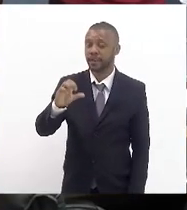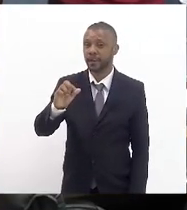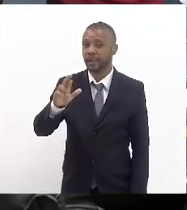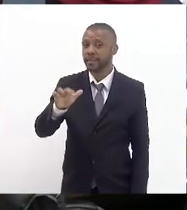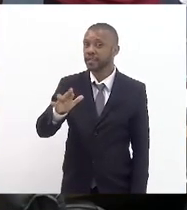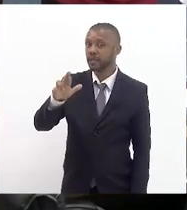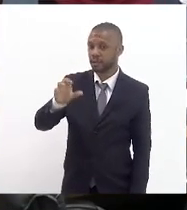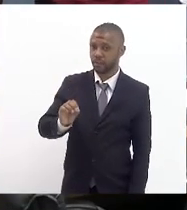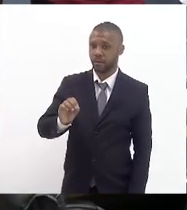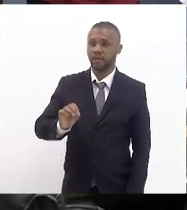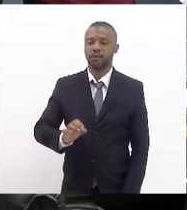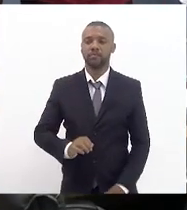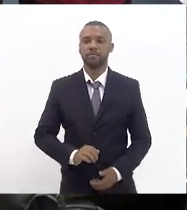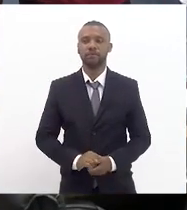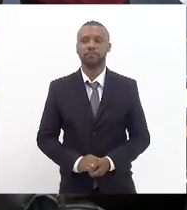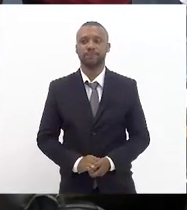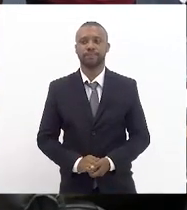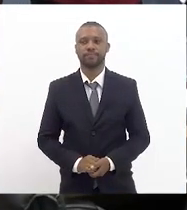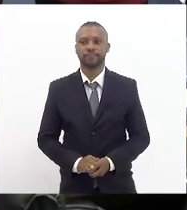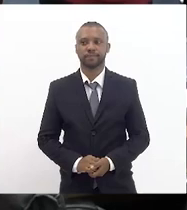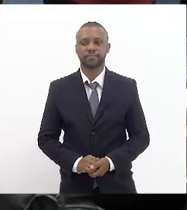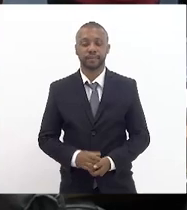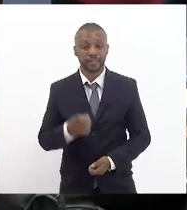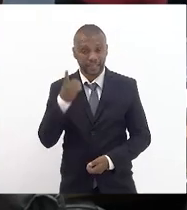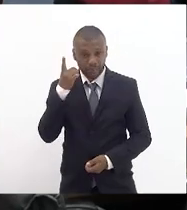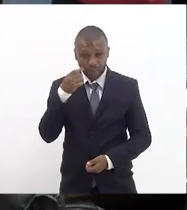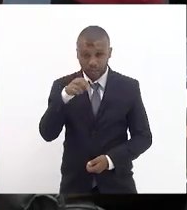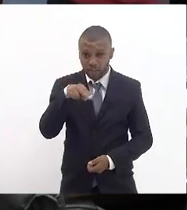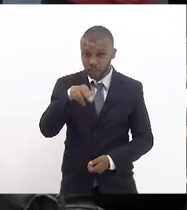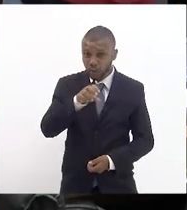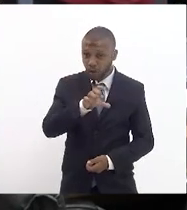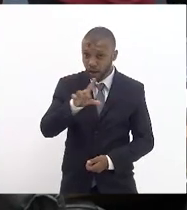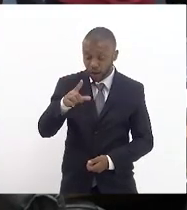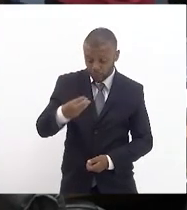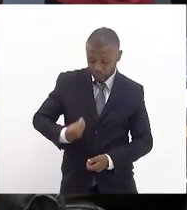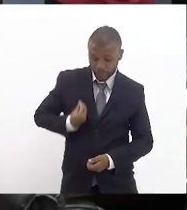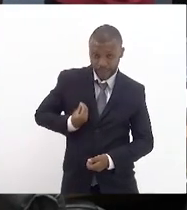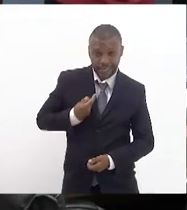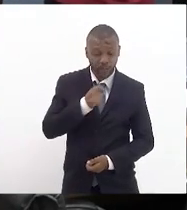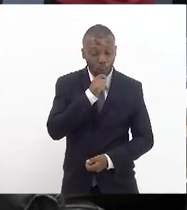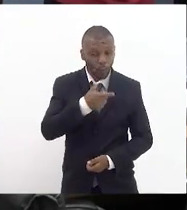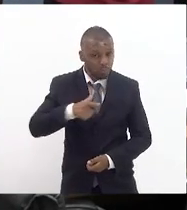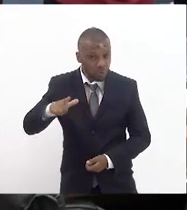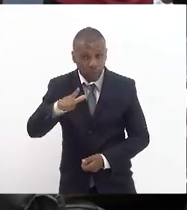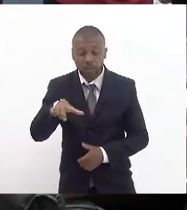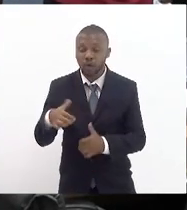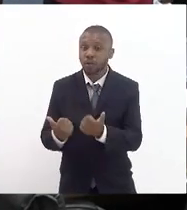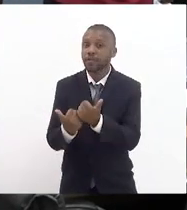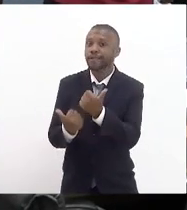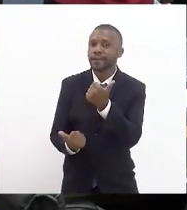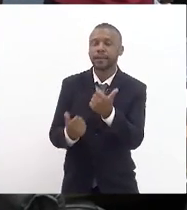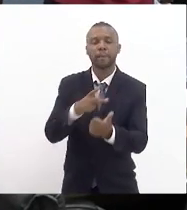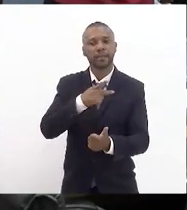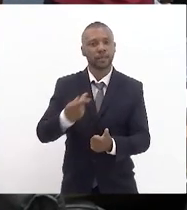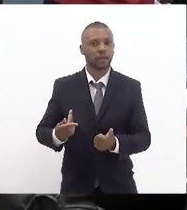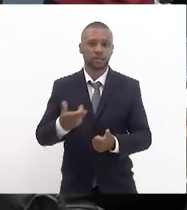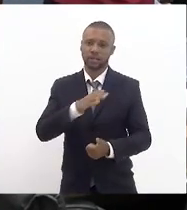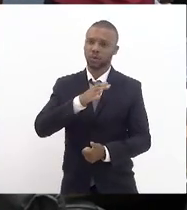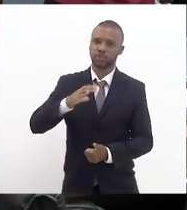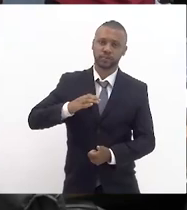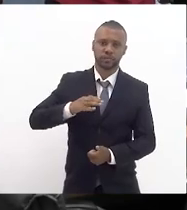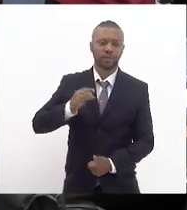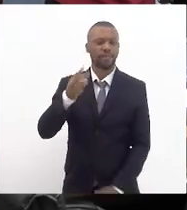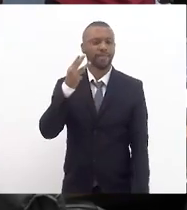Deputado Noel de Carvalho, não estando presente, nosso vice-presidente,